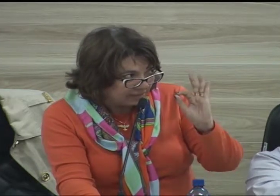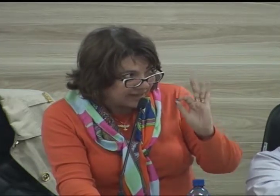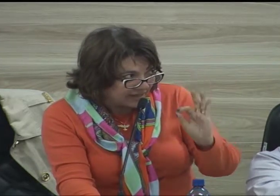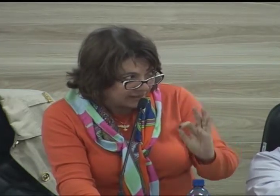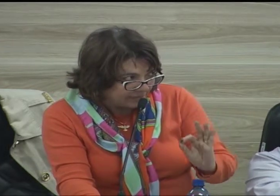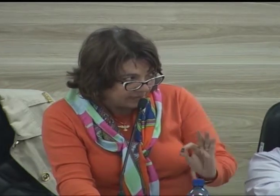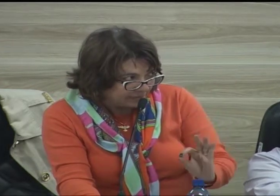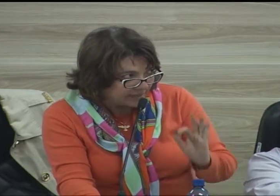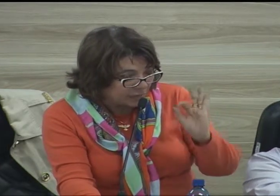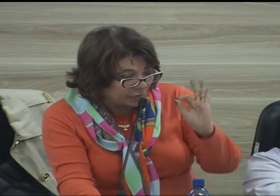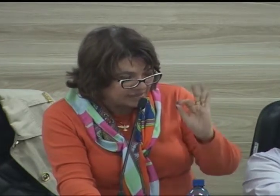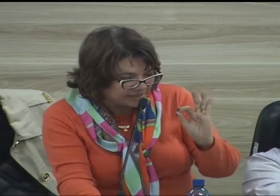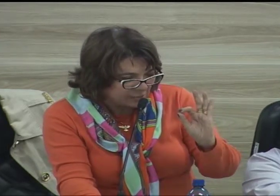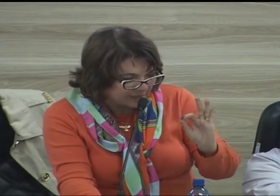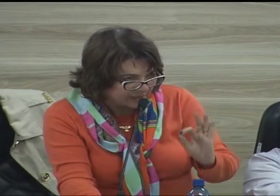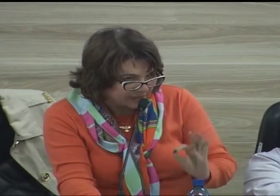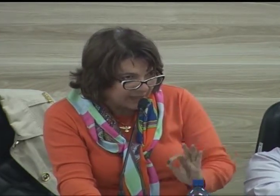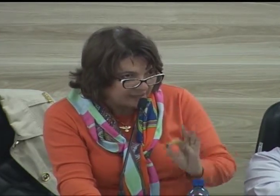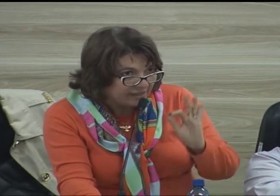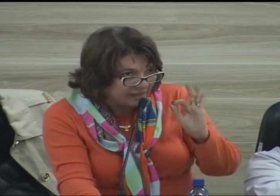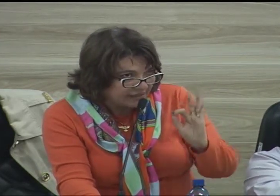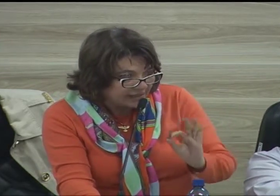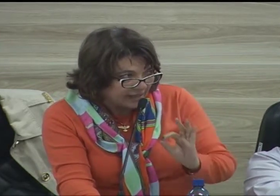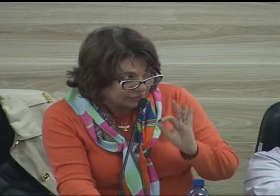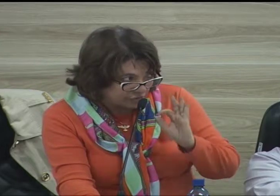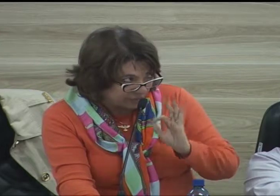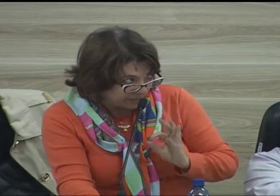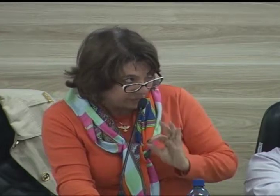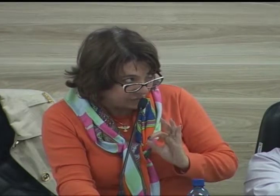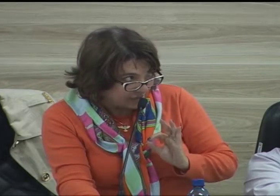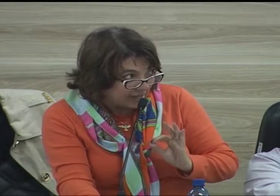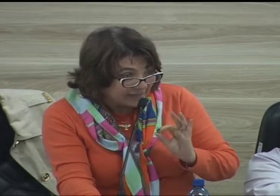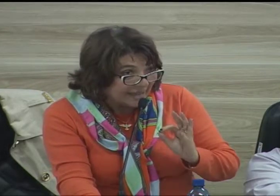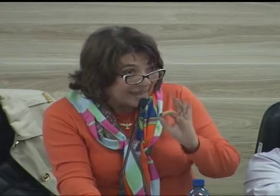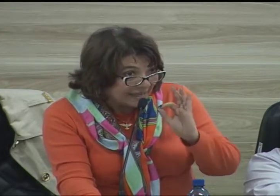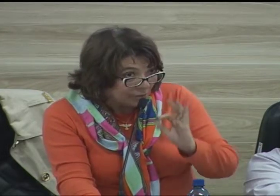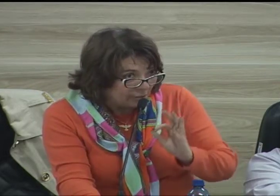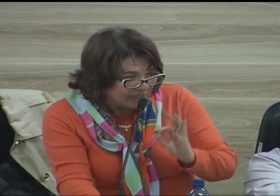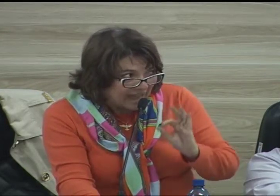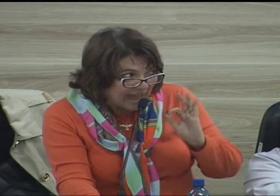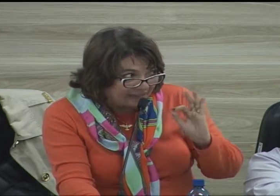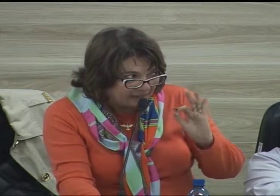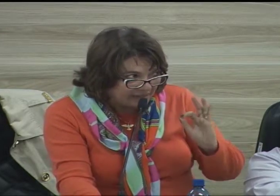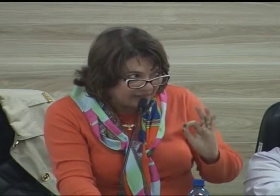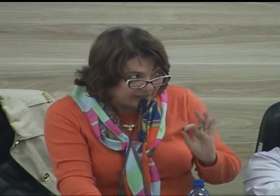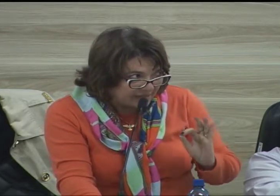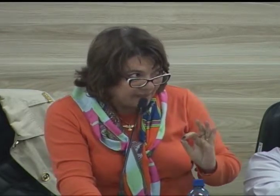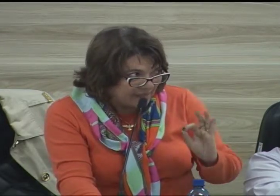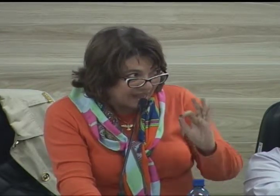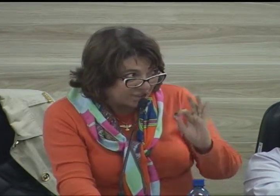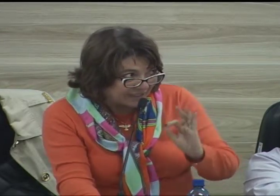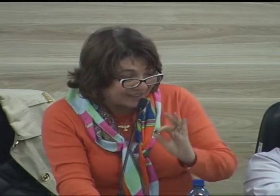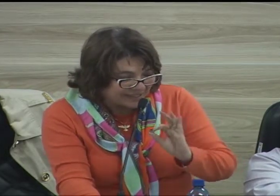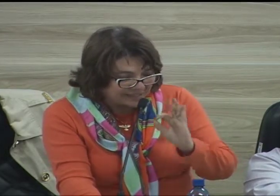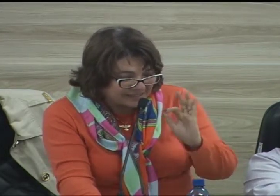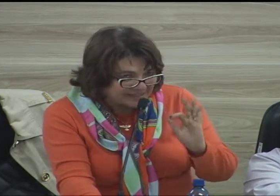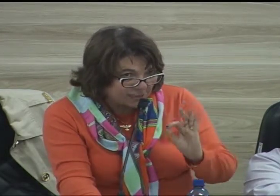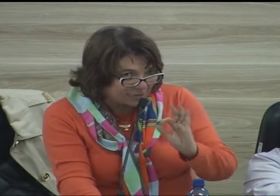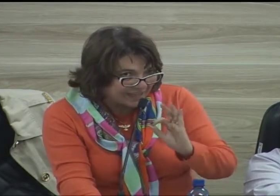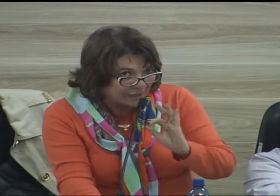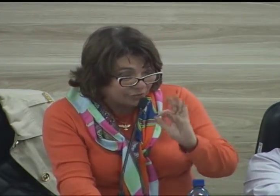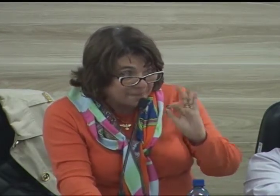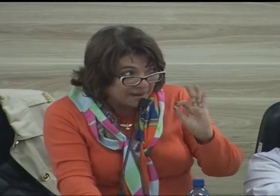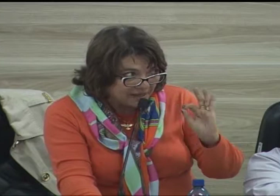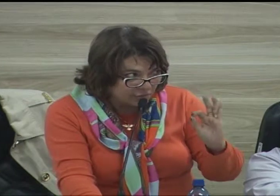comissão da Câmara, né, comissão permanente de direitos humanos, né, que eu não ia admitir, a gente está